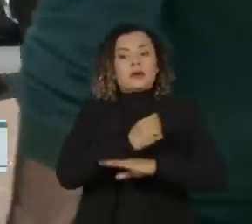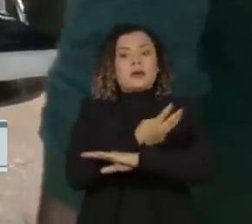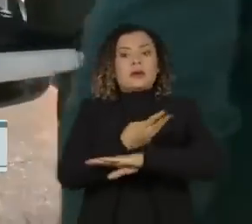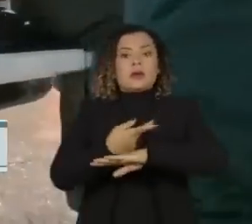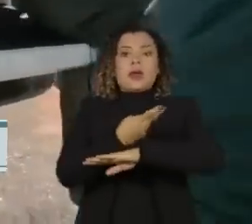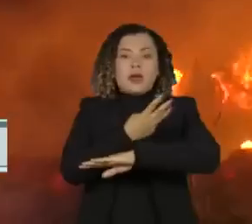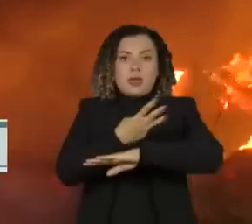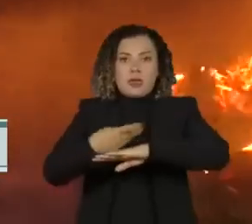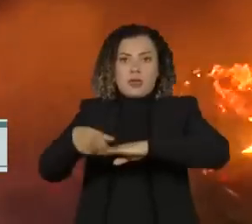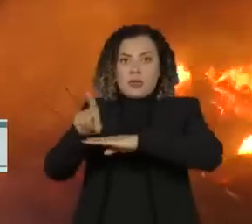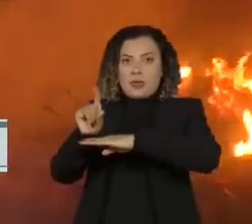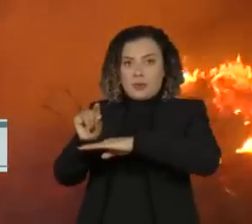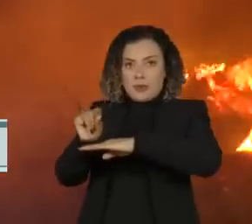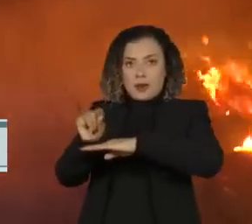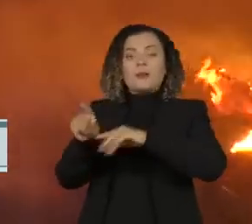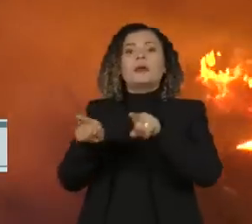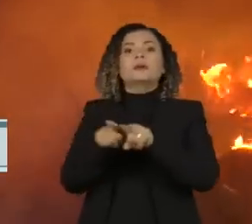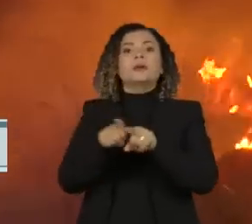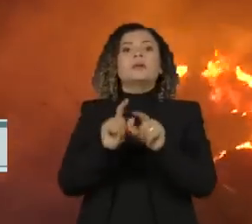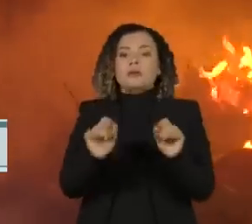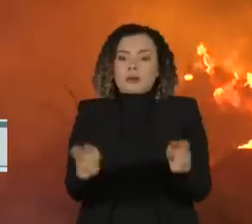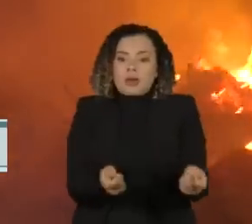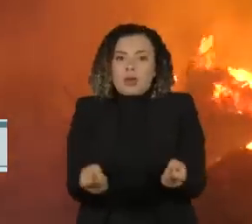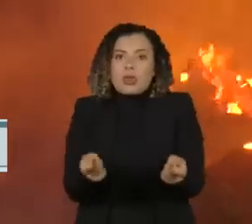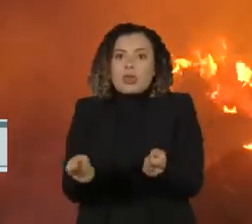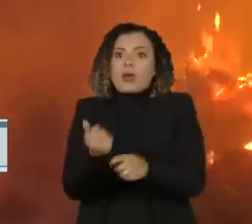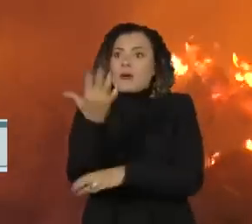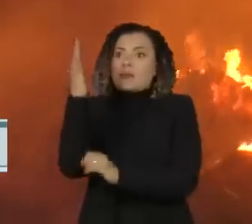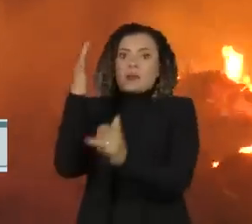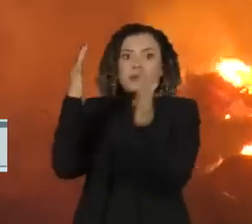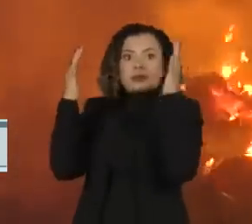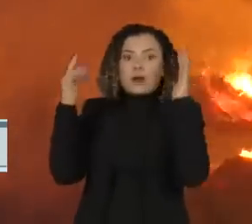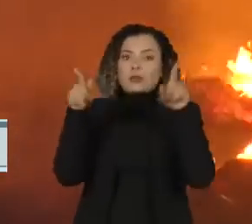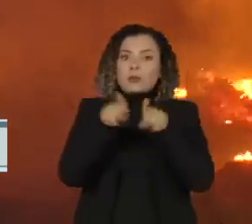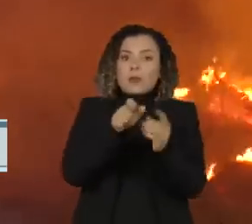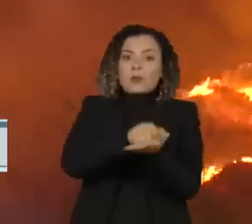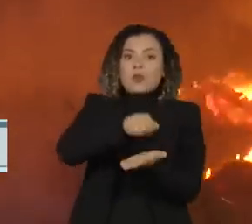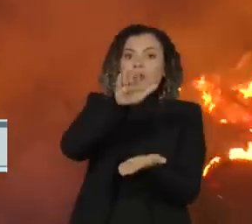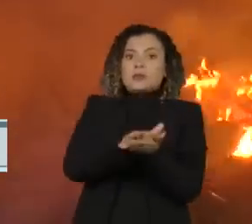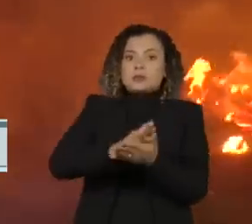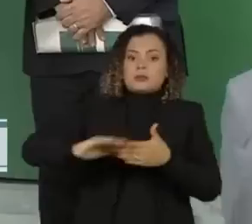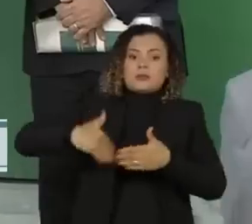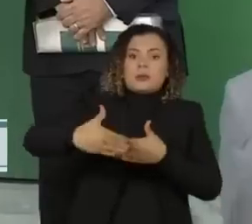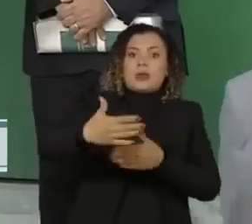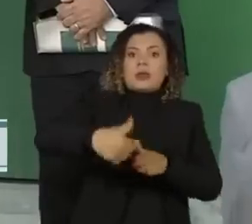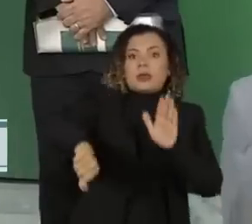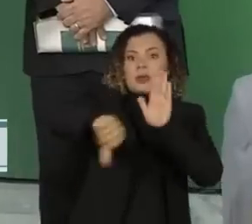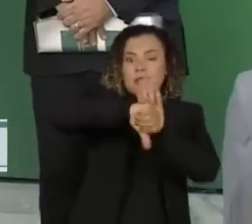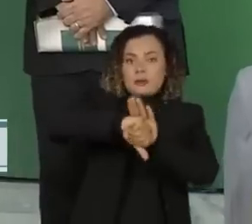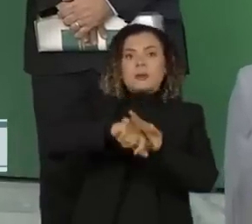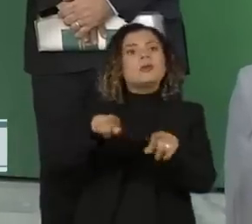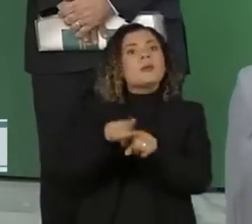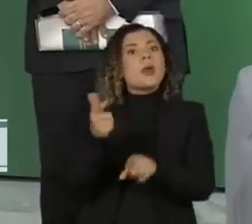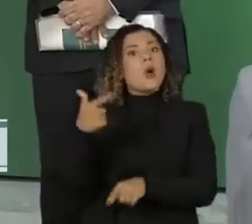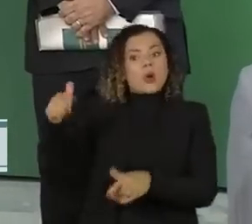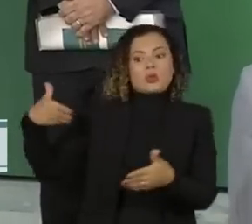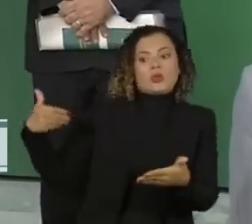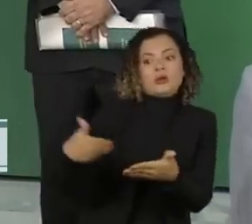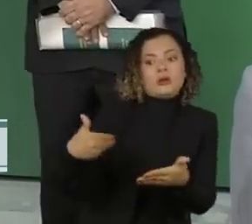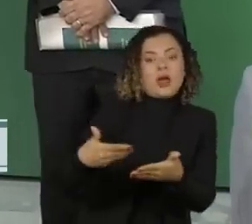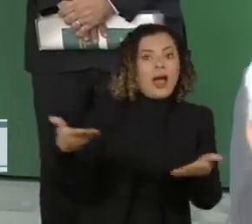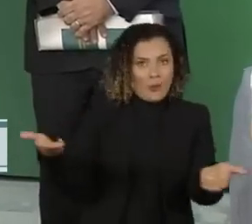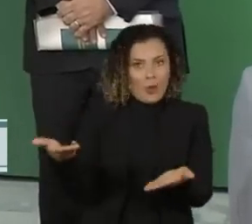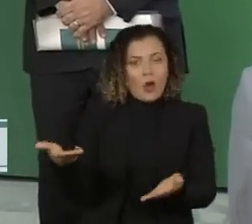audiências de conciliação ambiental o que na prática dificulta a punição de criminosos ou o caso mais recente